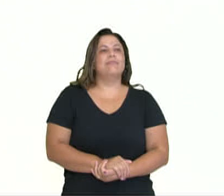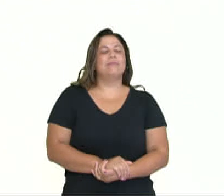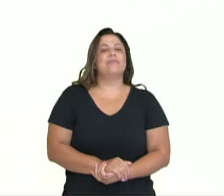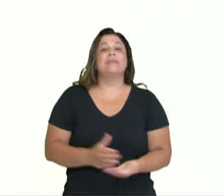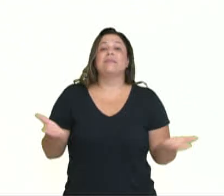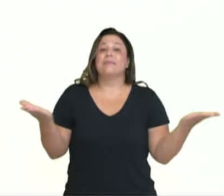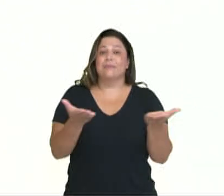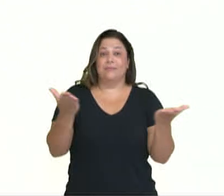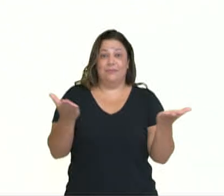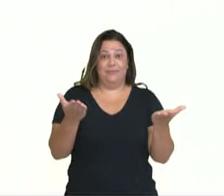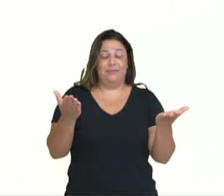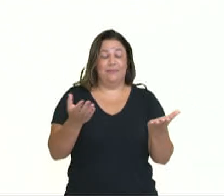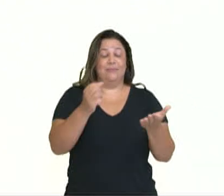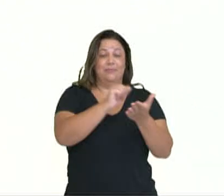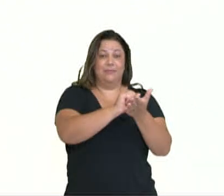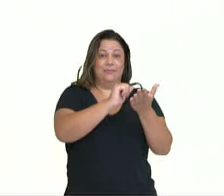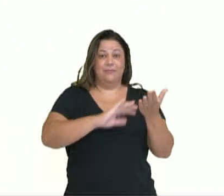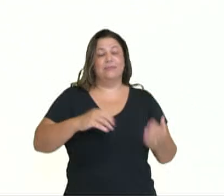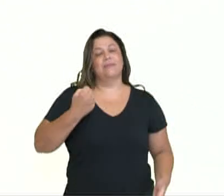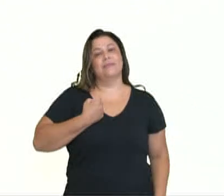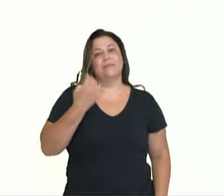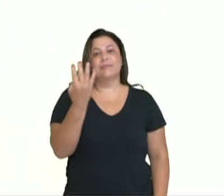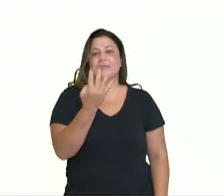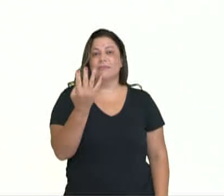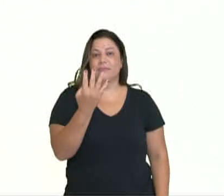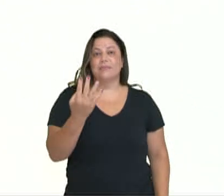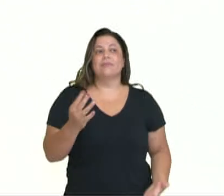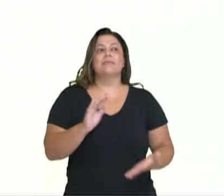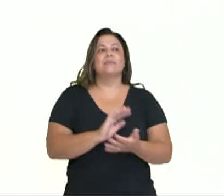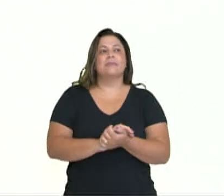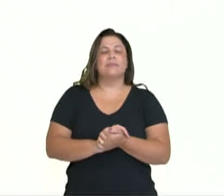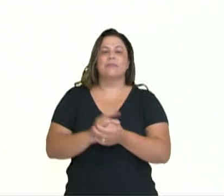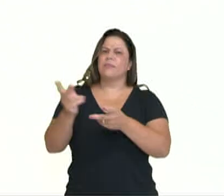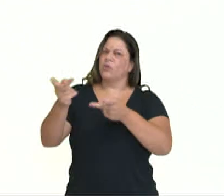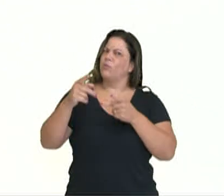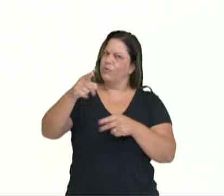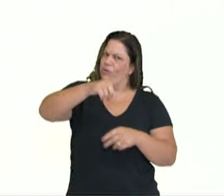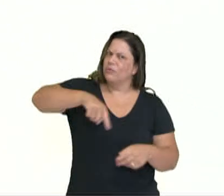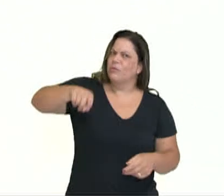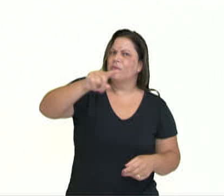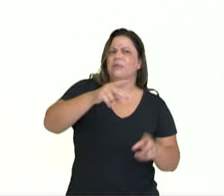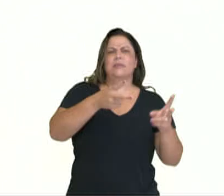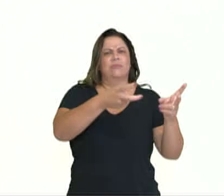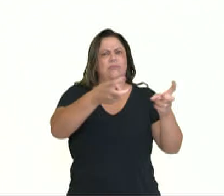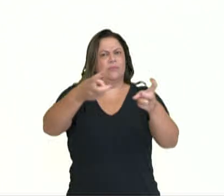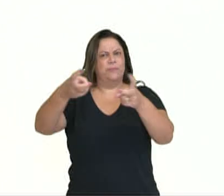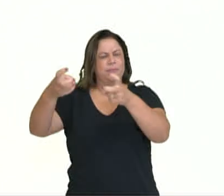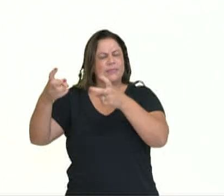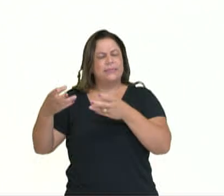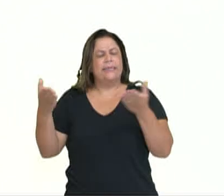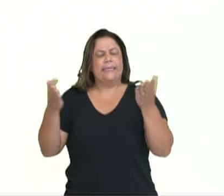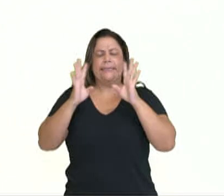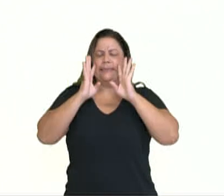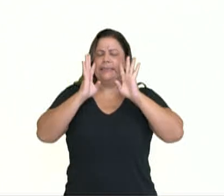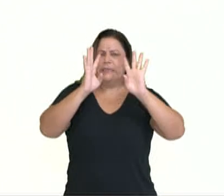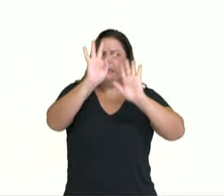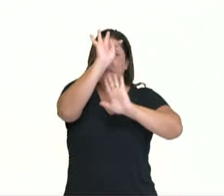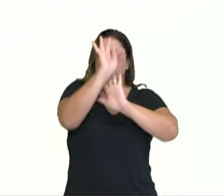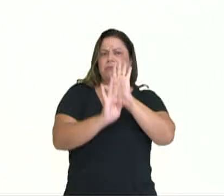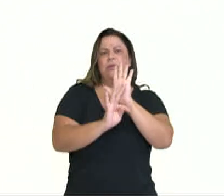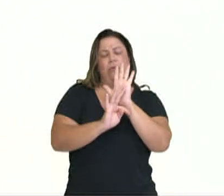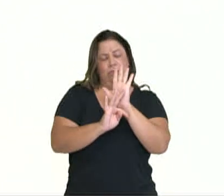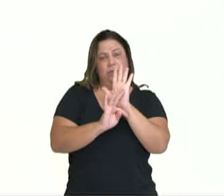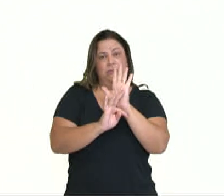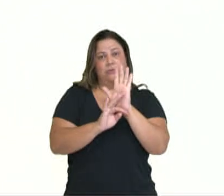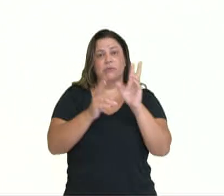Vamos agora, turminha, para a atividade número 4. Eu convido vocês a observarem atentamente esse texto para